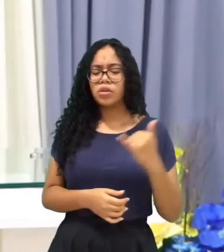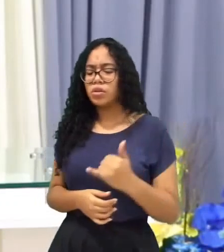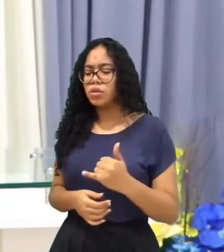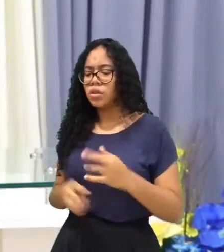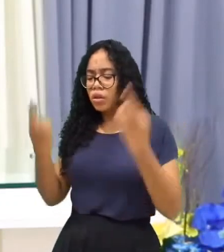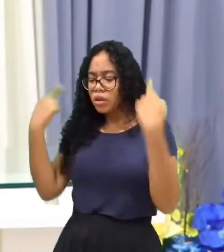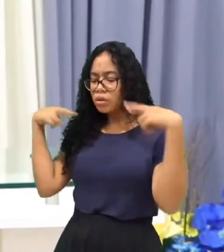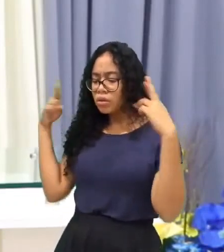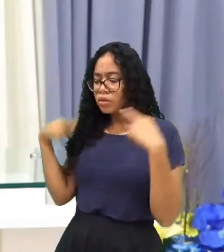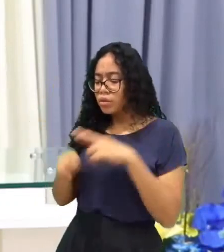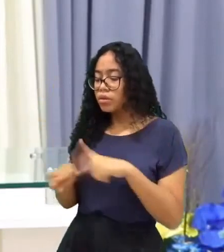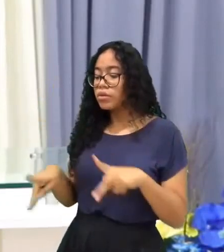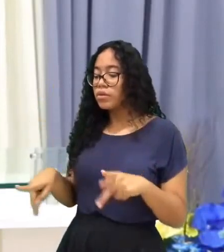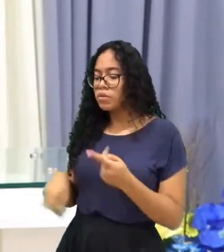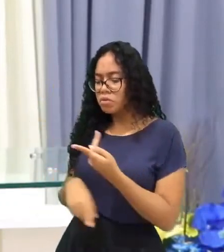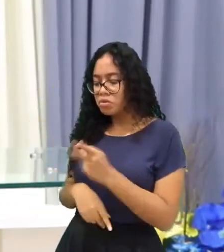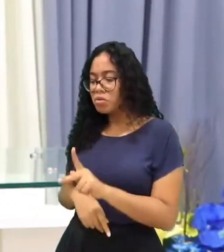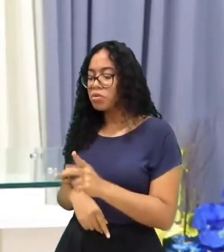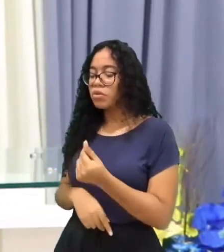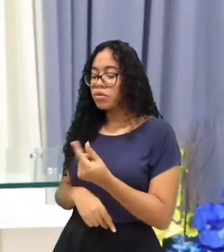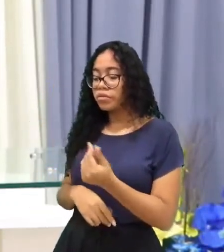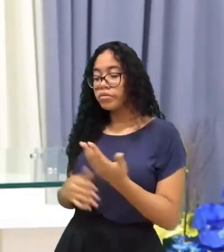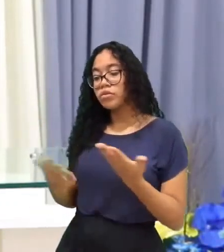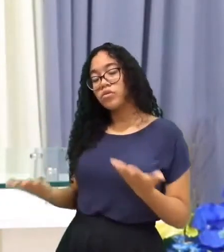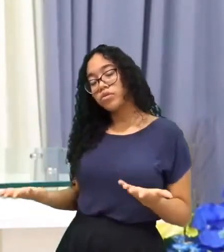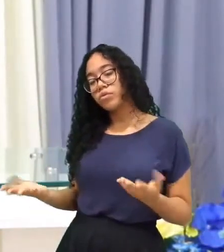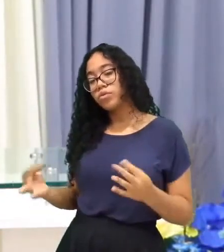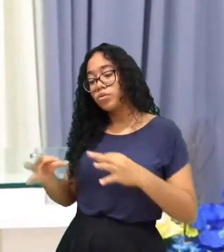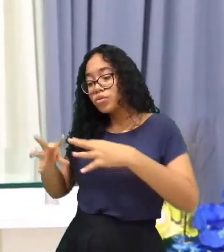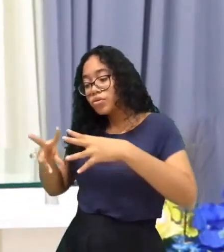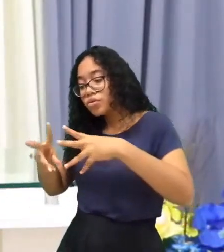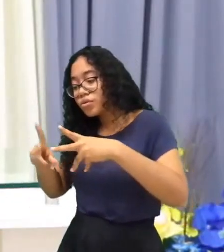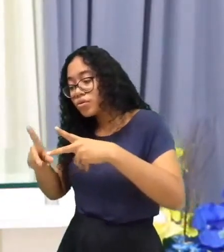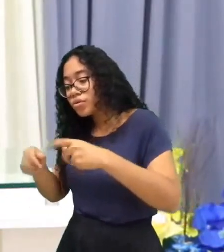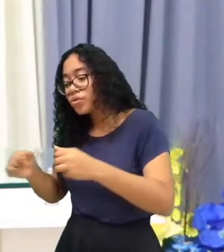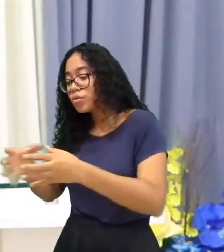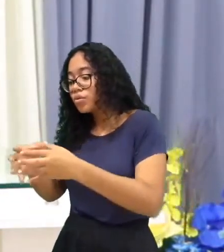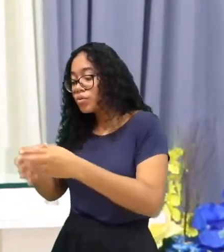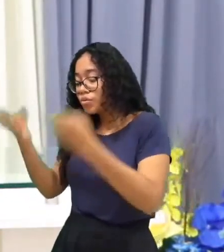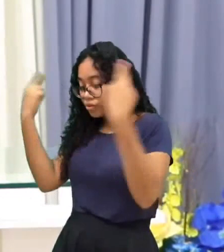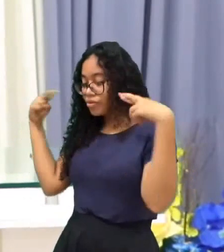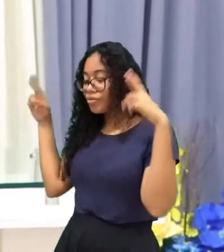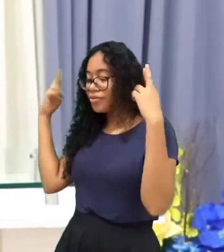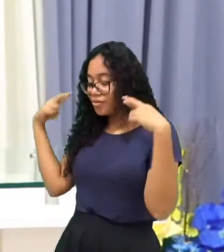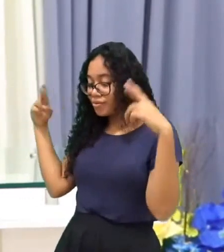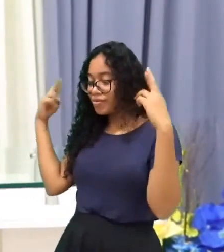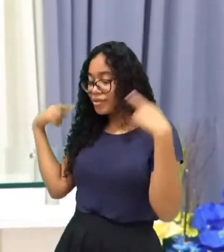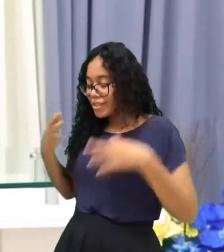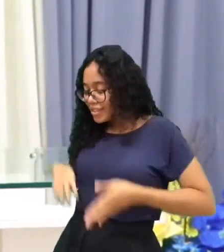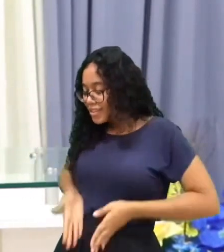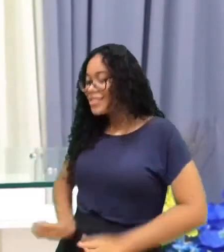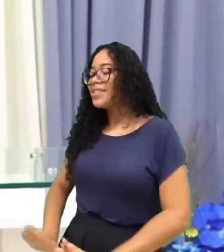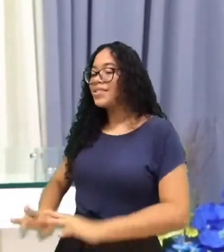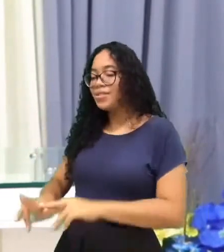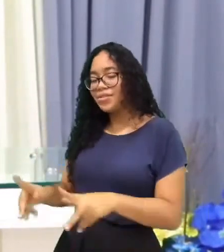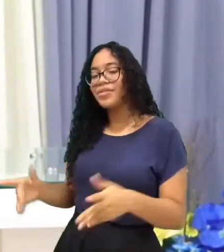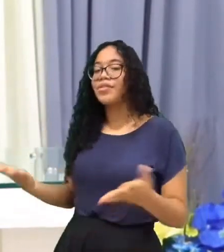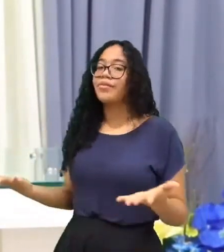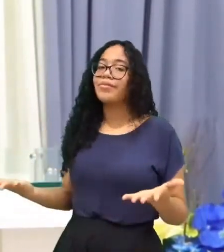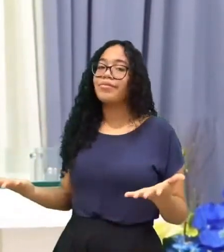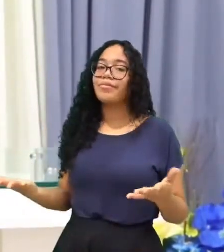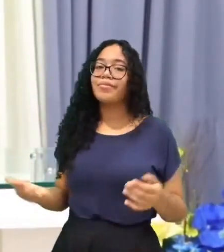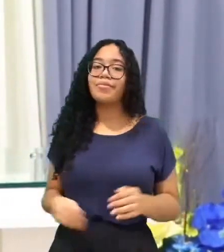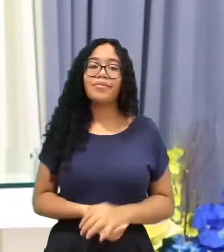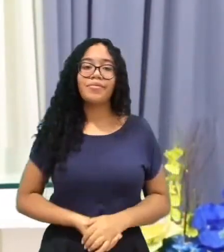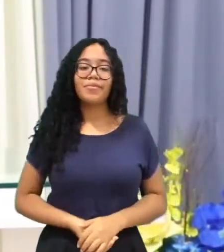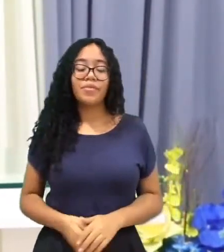salpicados serão o teu salário, então todo o rebanho davam salpicados. E quando ele dizia assim,